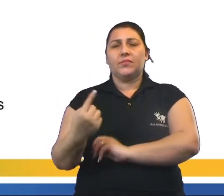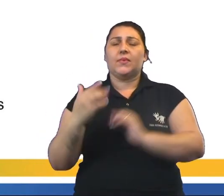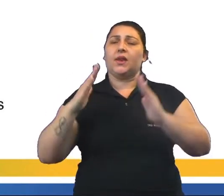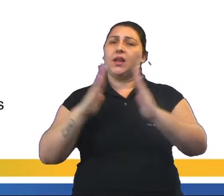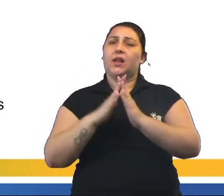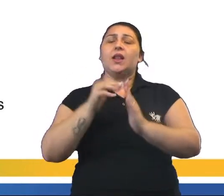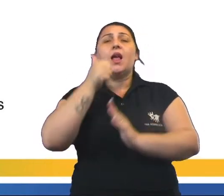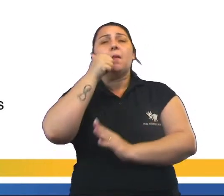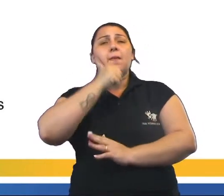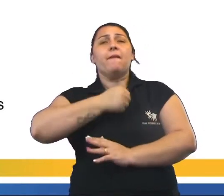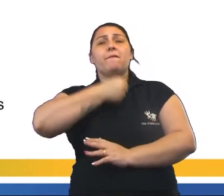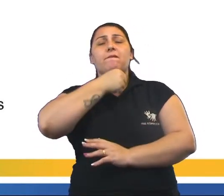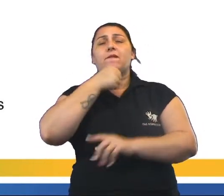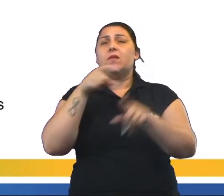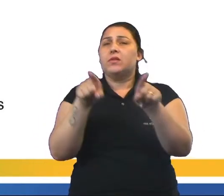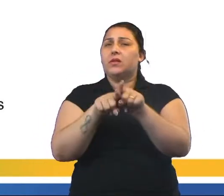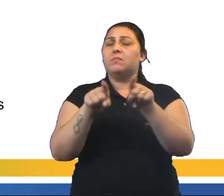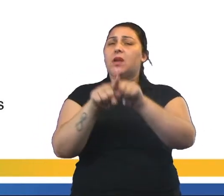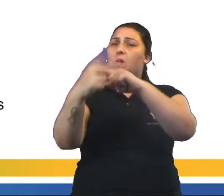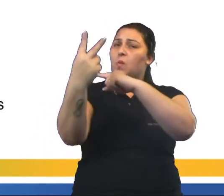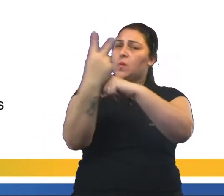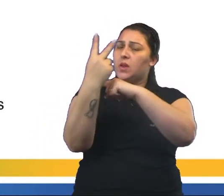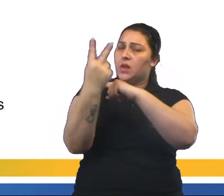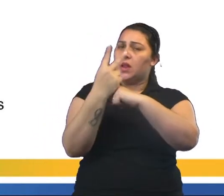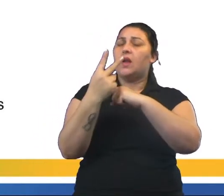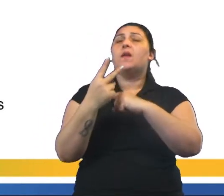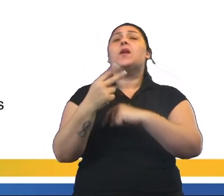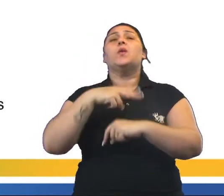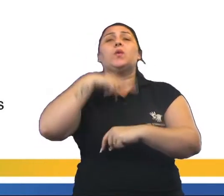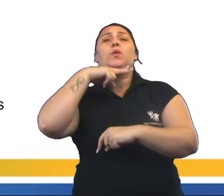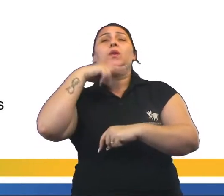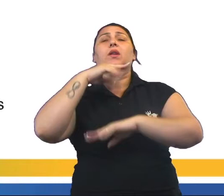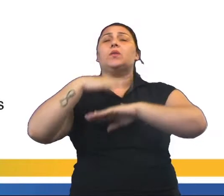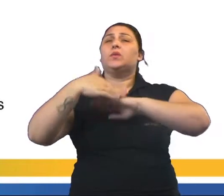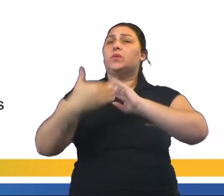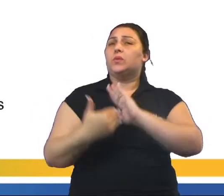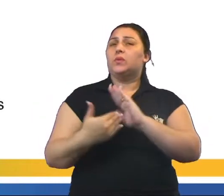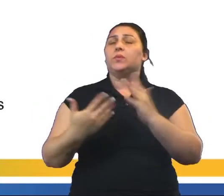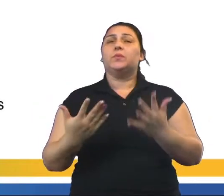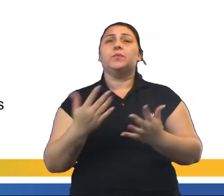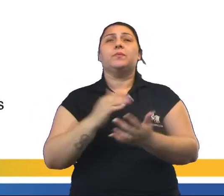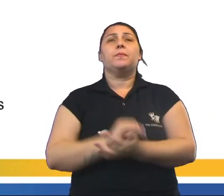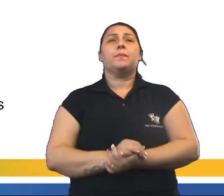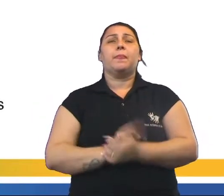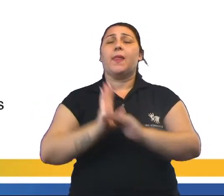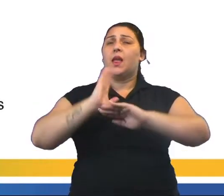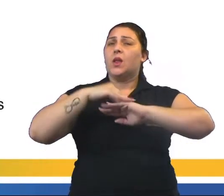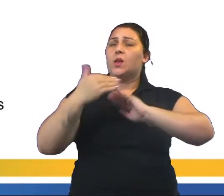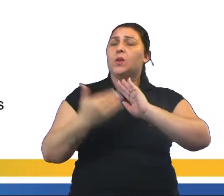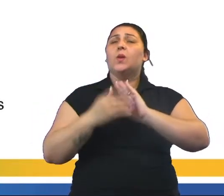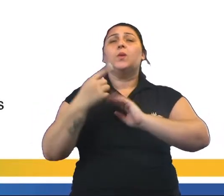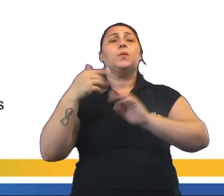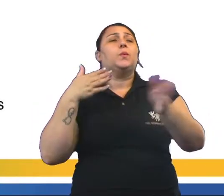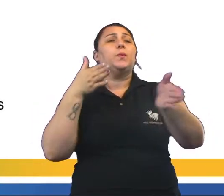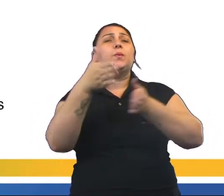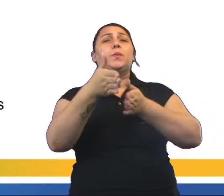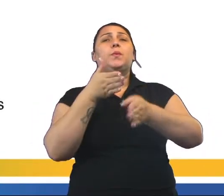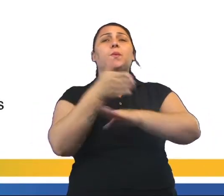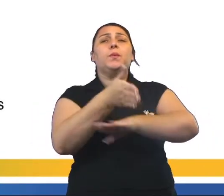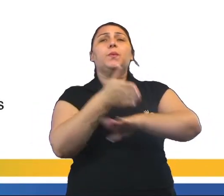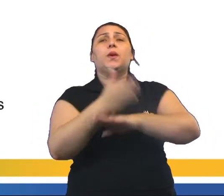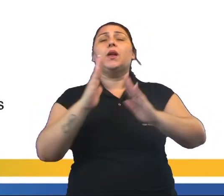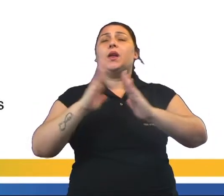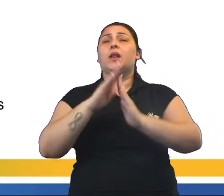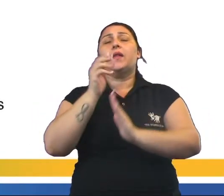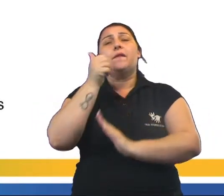casa de minha avó também. Ela que cuidava praticamente dos netos todos, né? Todo mundo ia para a casa dela.